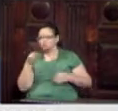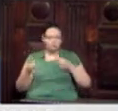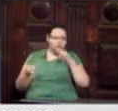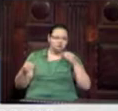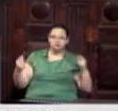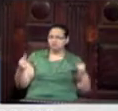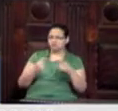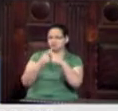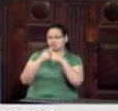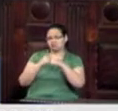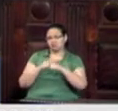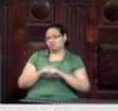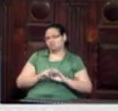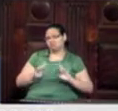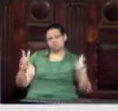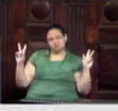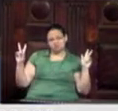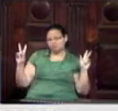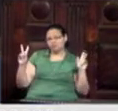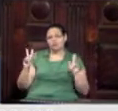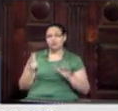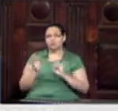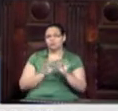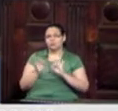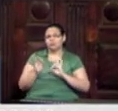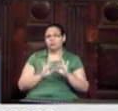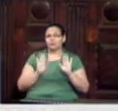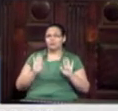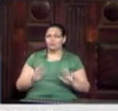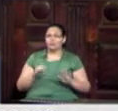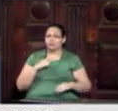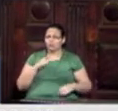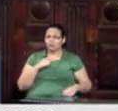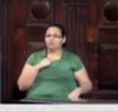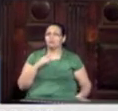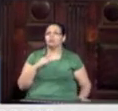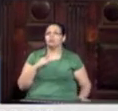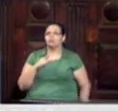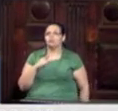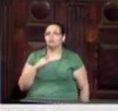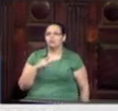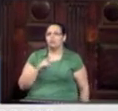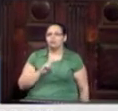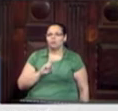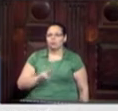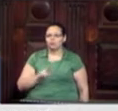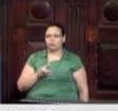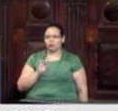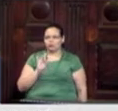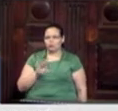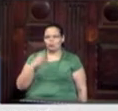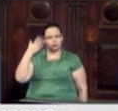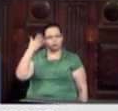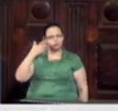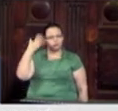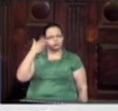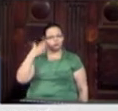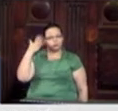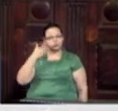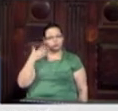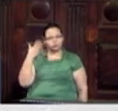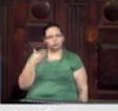sobre um determinado projeto. Mas há uma coerência que não está só no discurso.